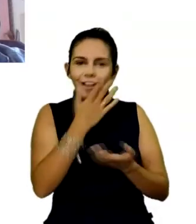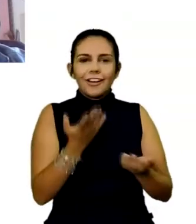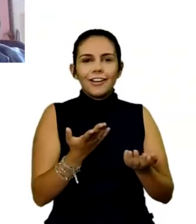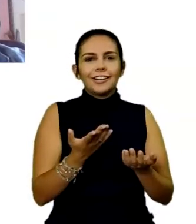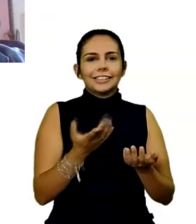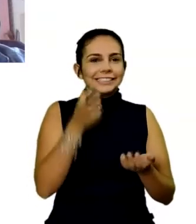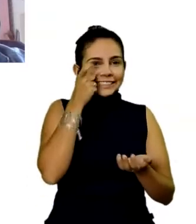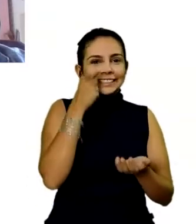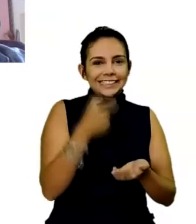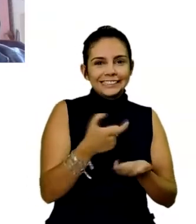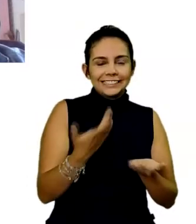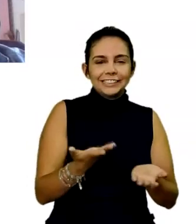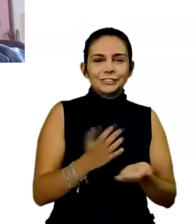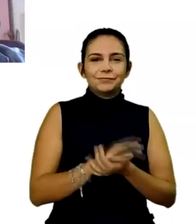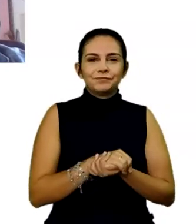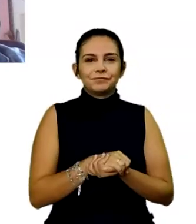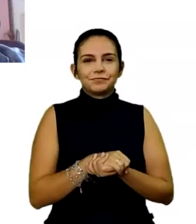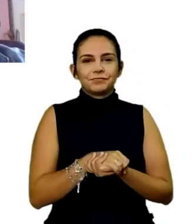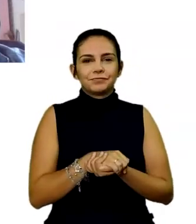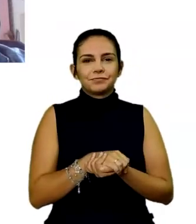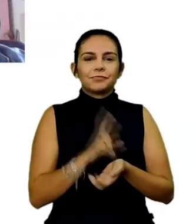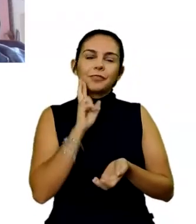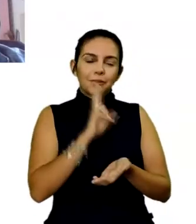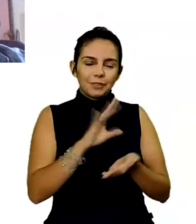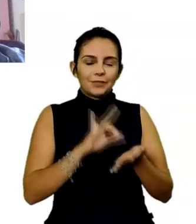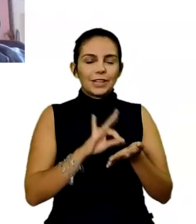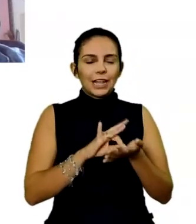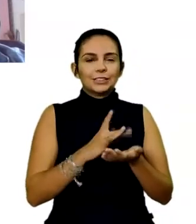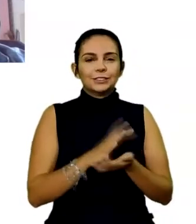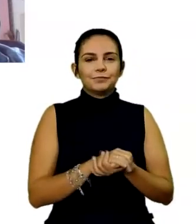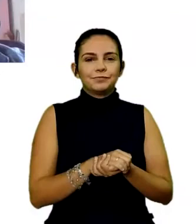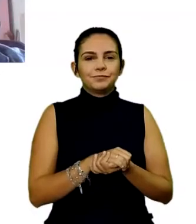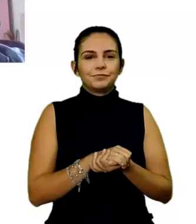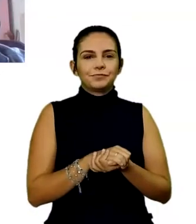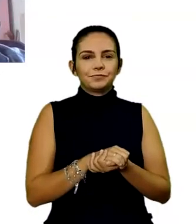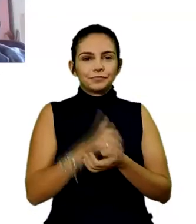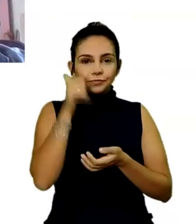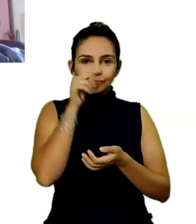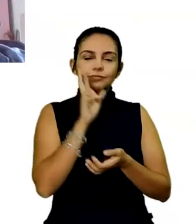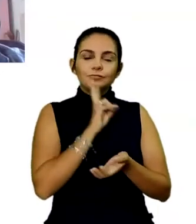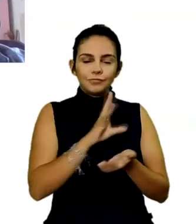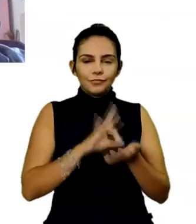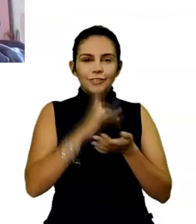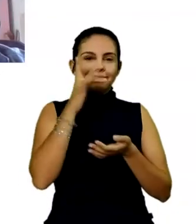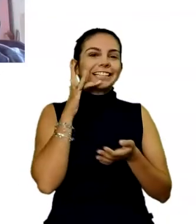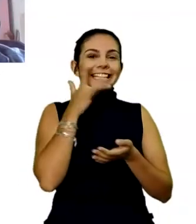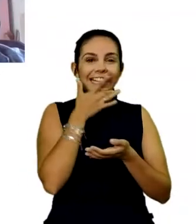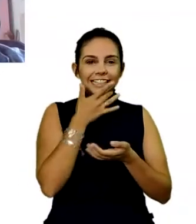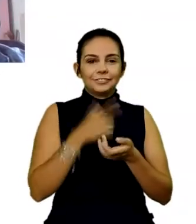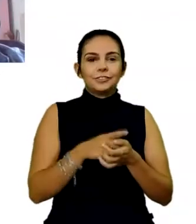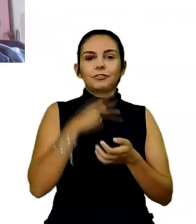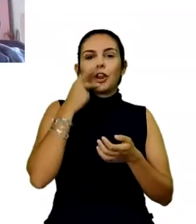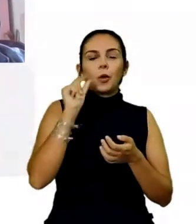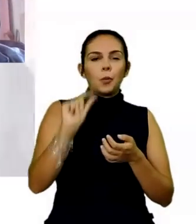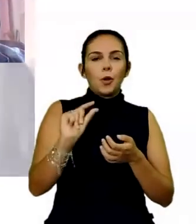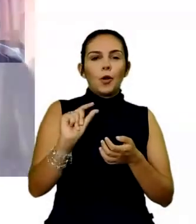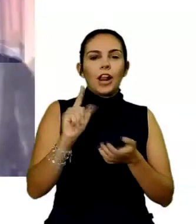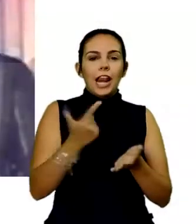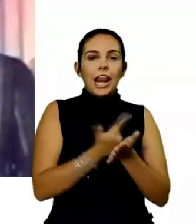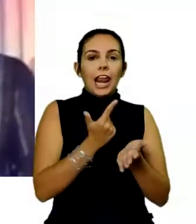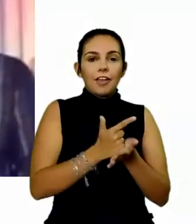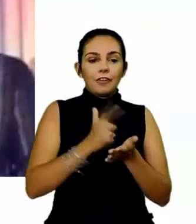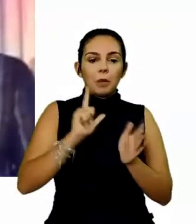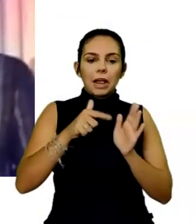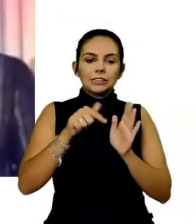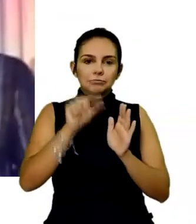muito interessante. Né? É verdade. Fazer livro é uma delícia, né? Nós vamos falar um pouquinho desse livro aqui